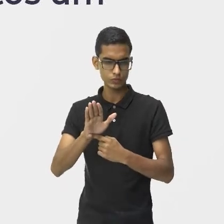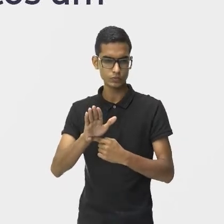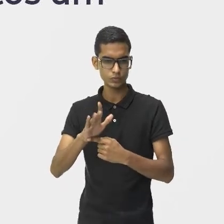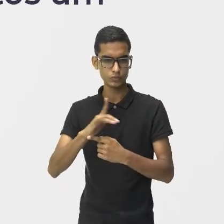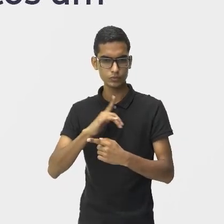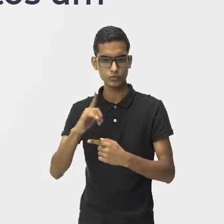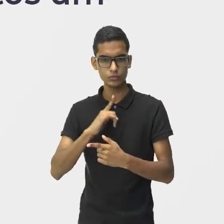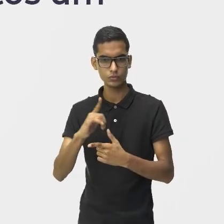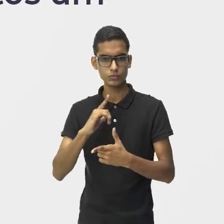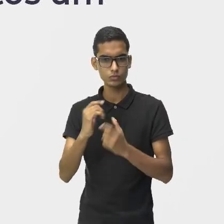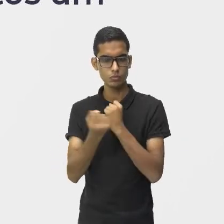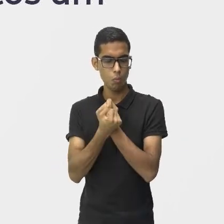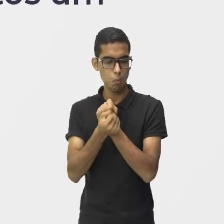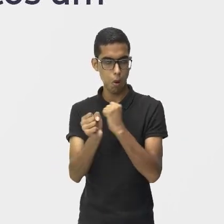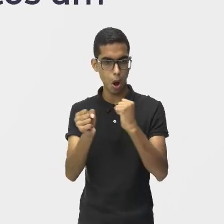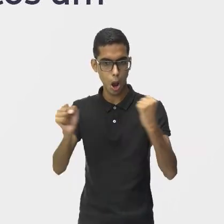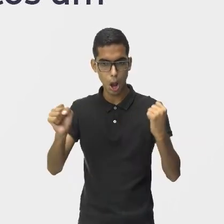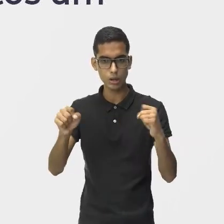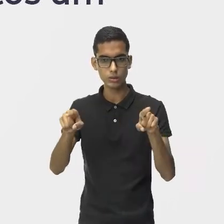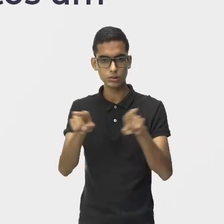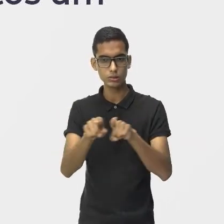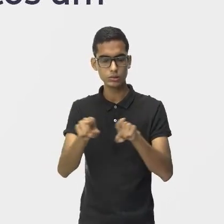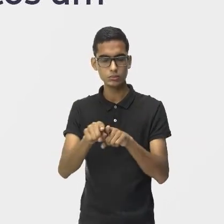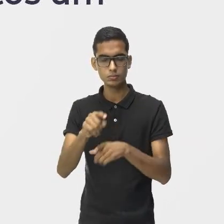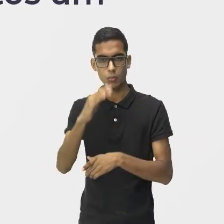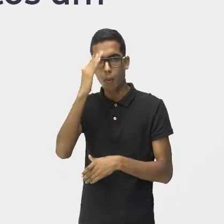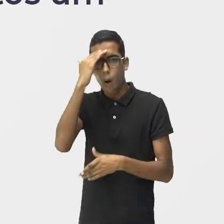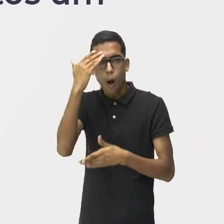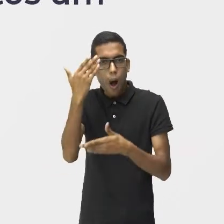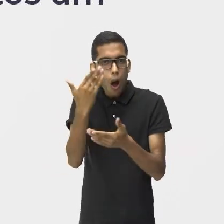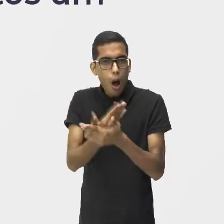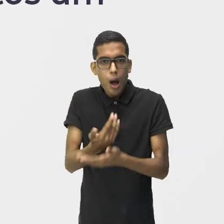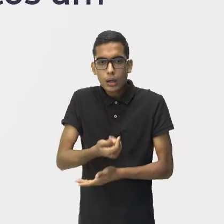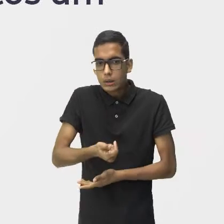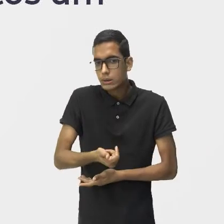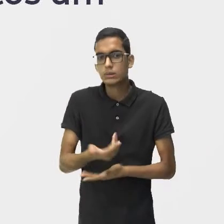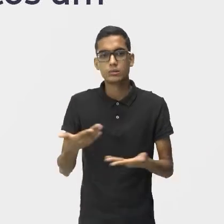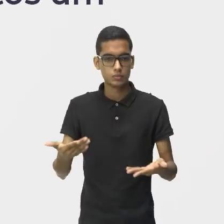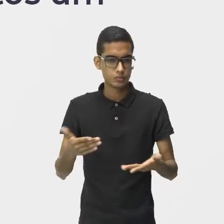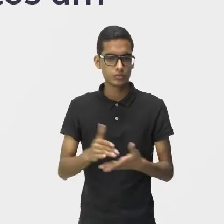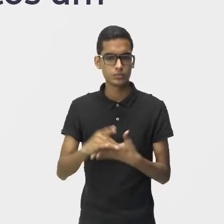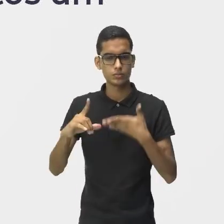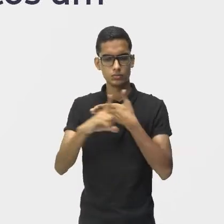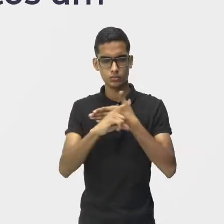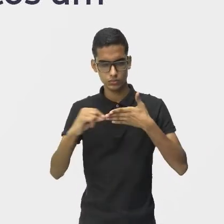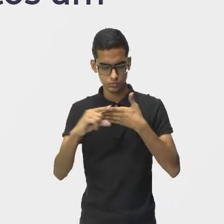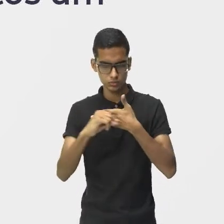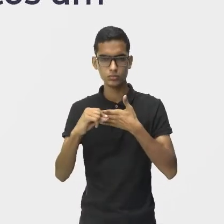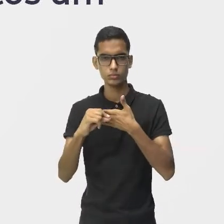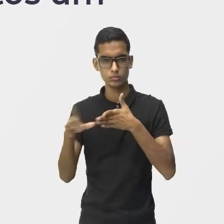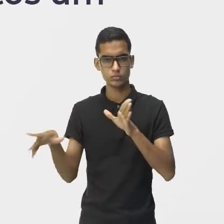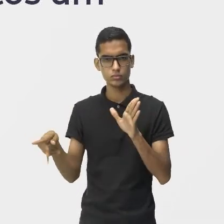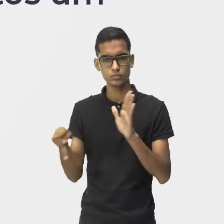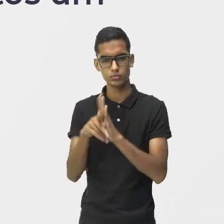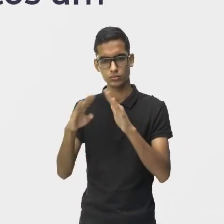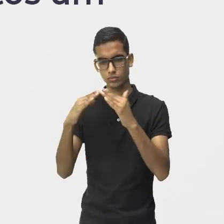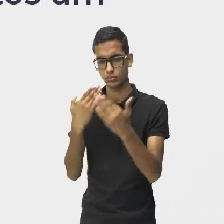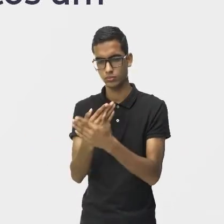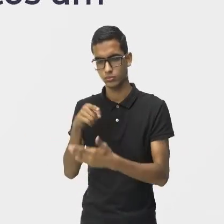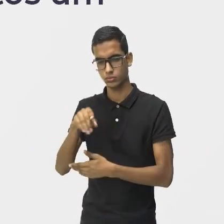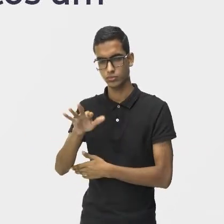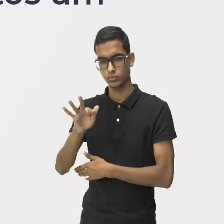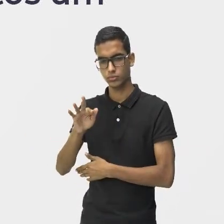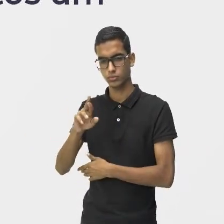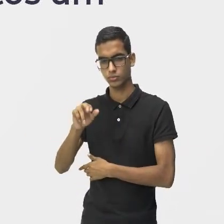e inacreditáveis. Para os autores frankfurtianos, a cultura dos anos